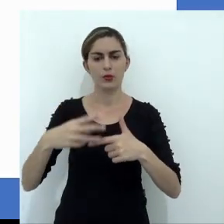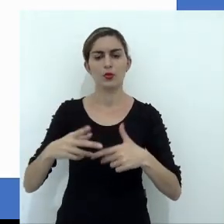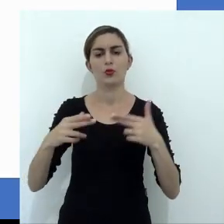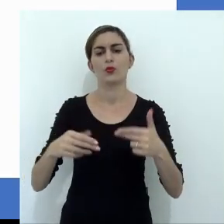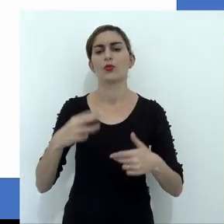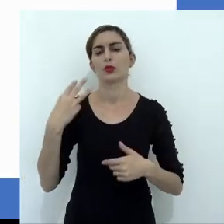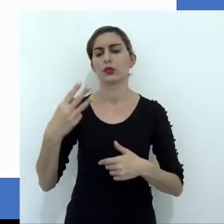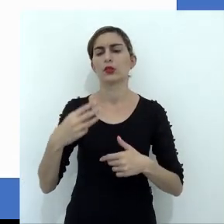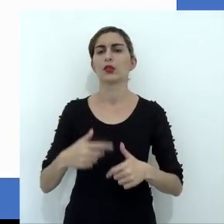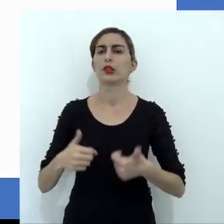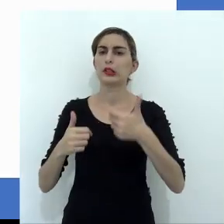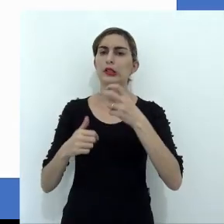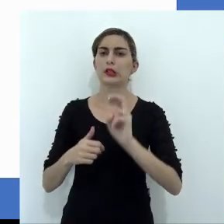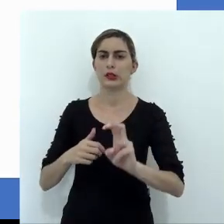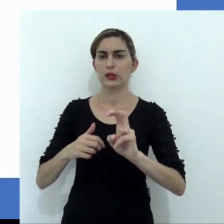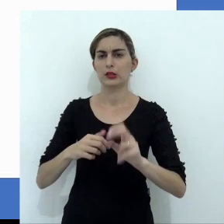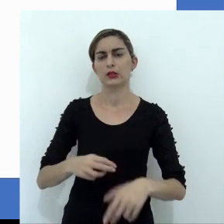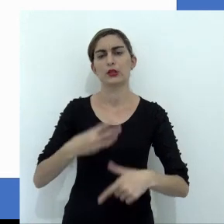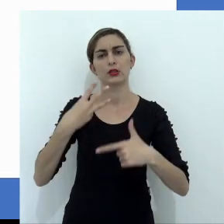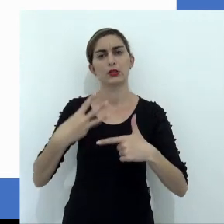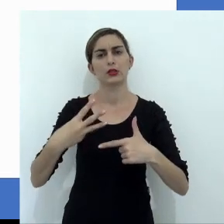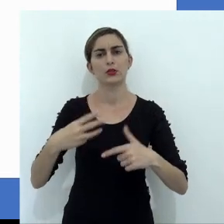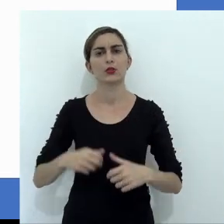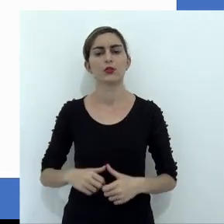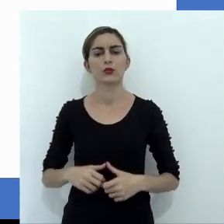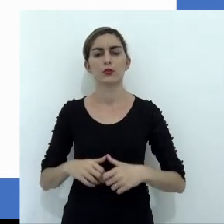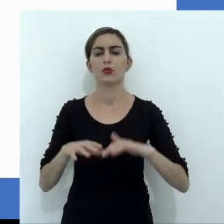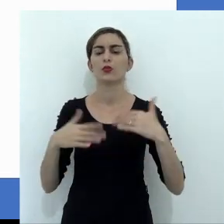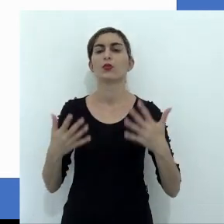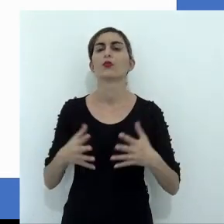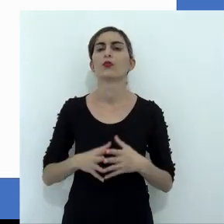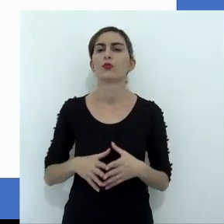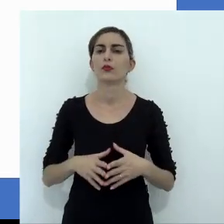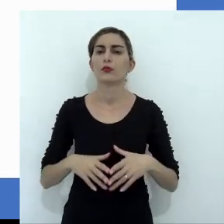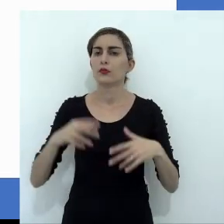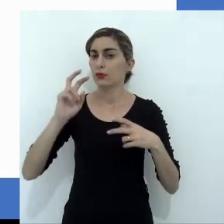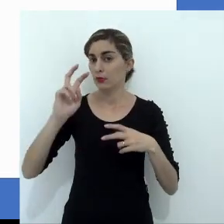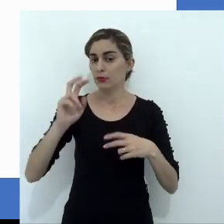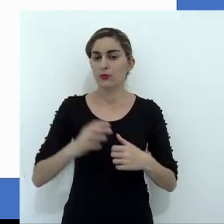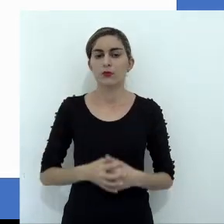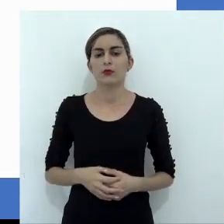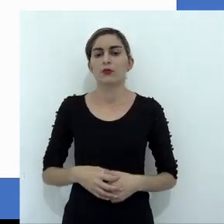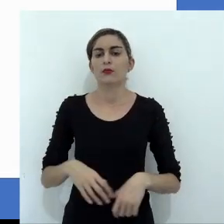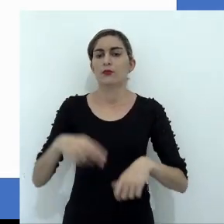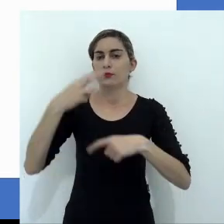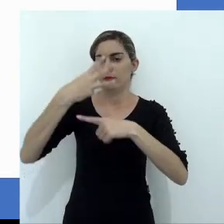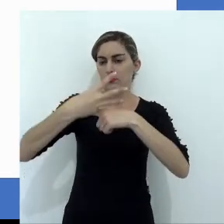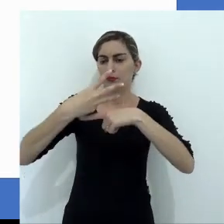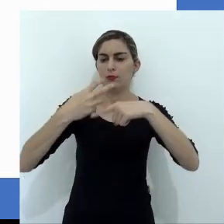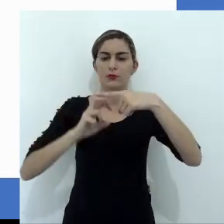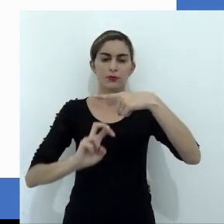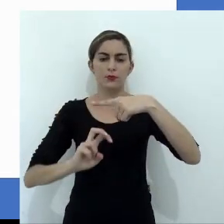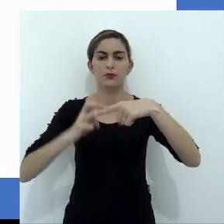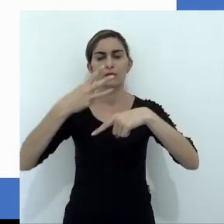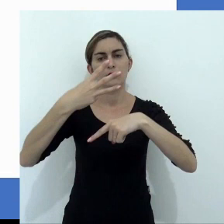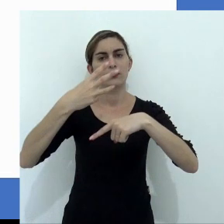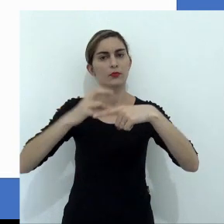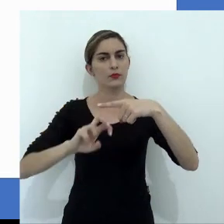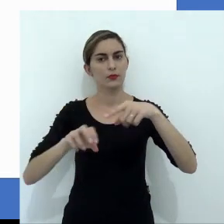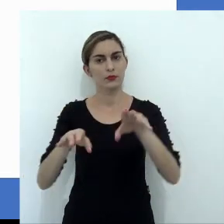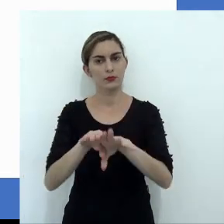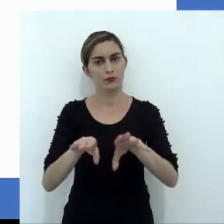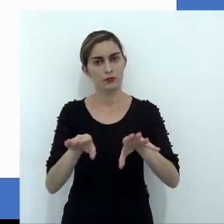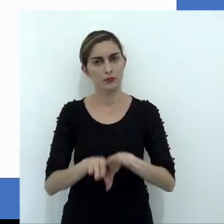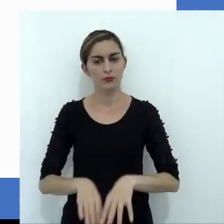é igual a 3 e 15 dividido por 3 é igual a quanto? É igual a 5. Então, a gente obtém a fração equivalente